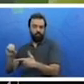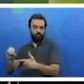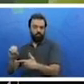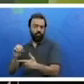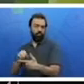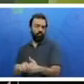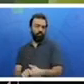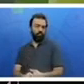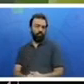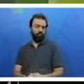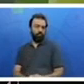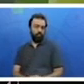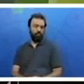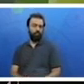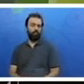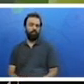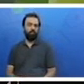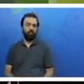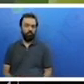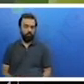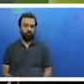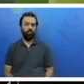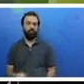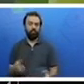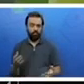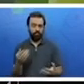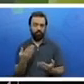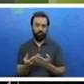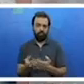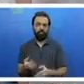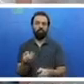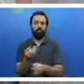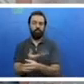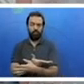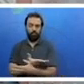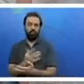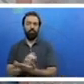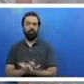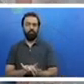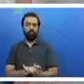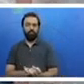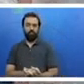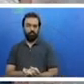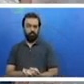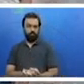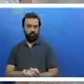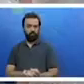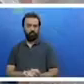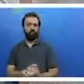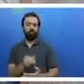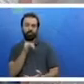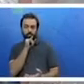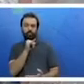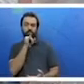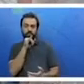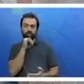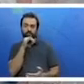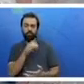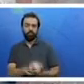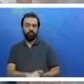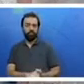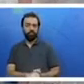100. Bom, pessoal, essa é a nossa aula de hoje. Mais exemplos para vocês